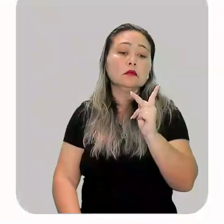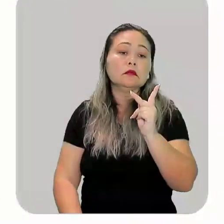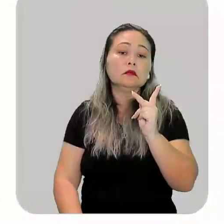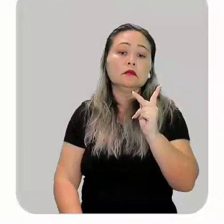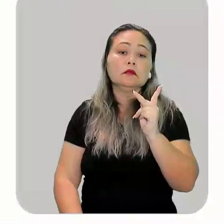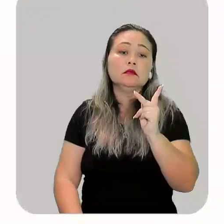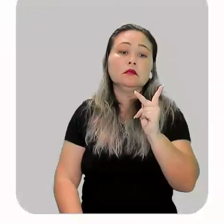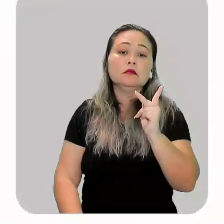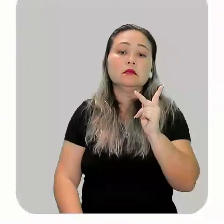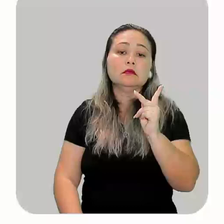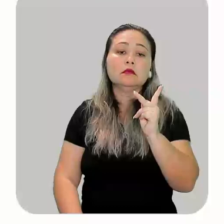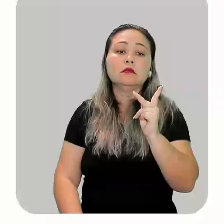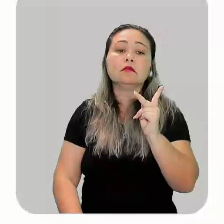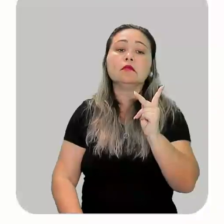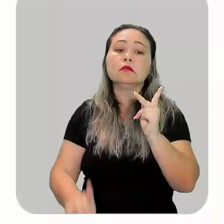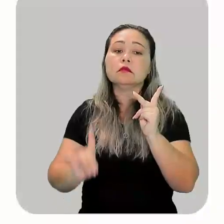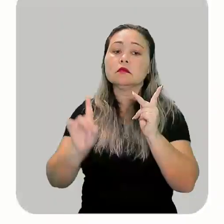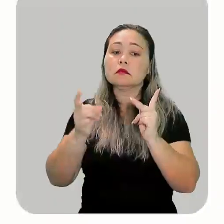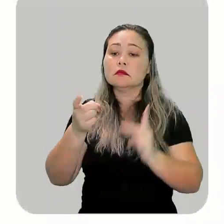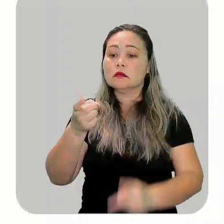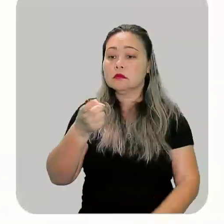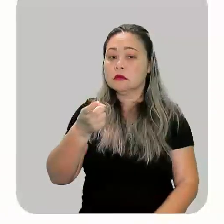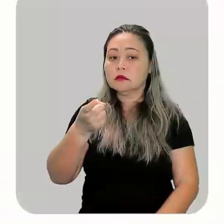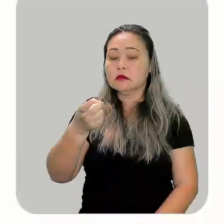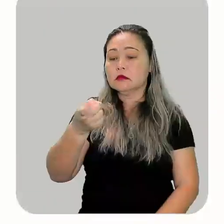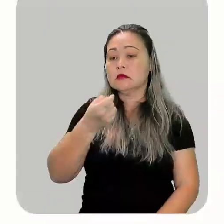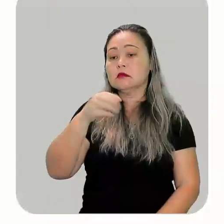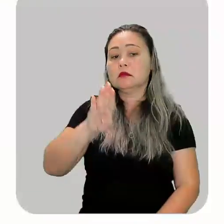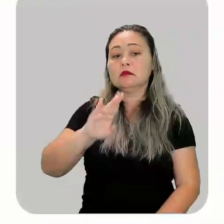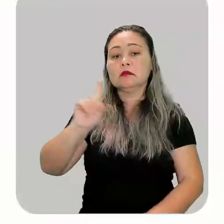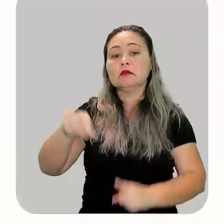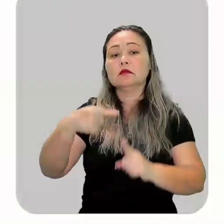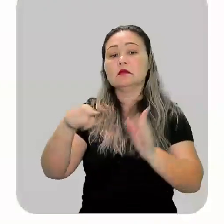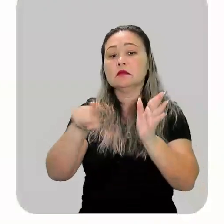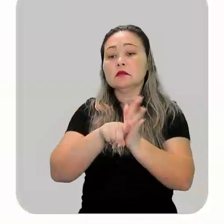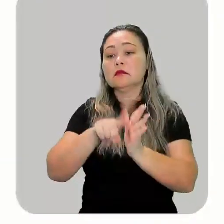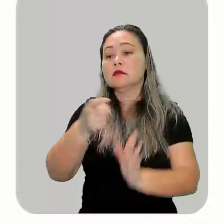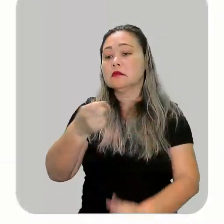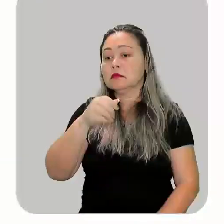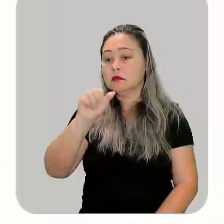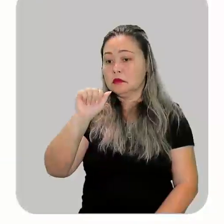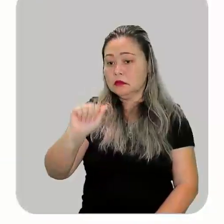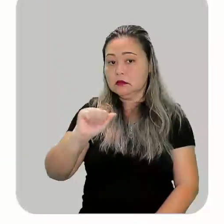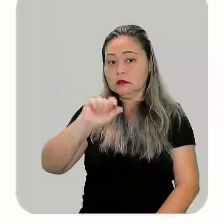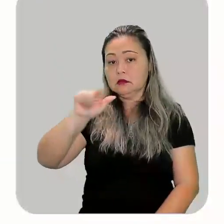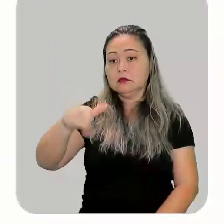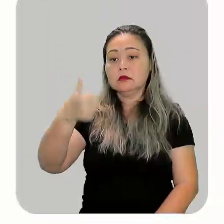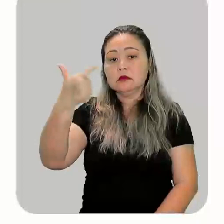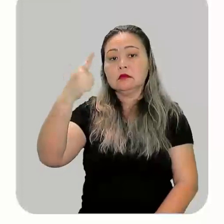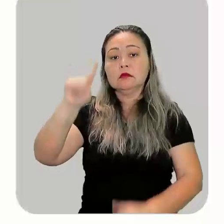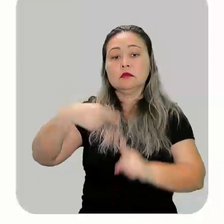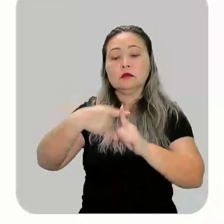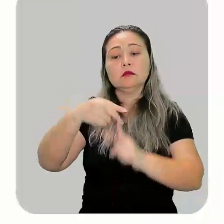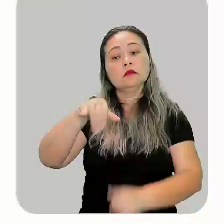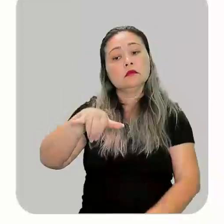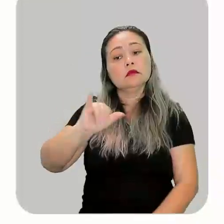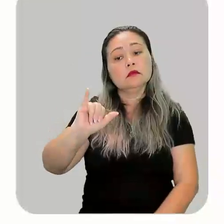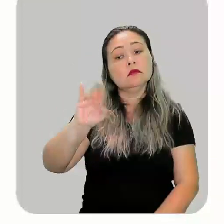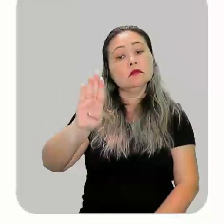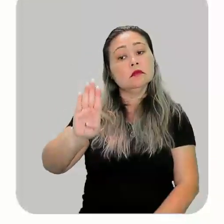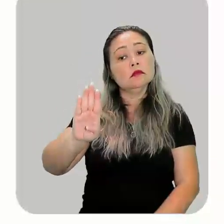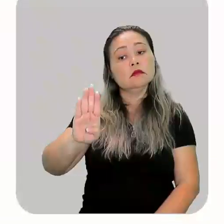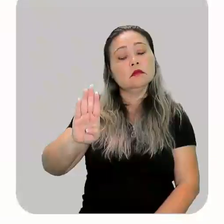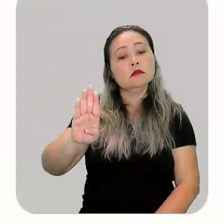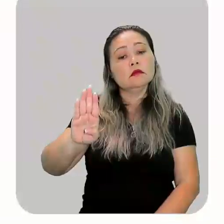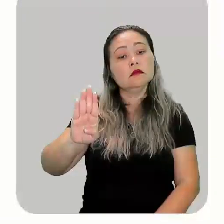xb menos xa ao quadrado. xb menos xa ao quadrado mais yb. Lembrando aqui,